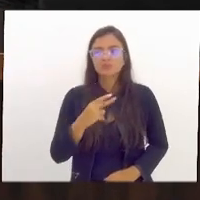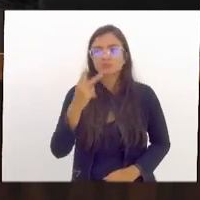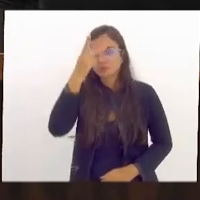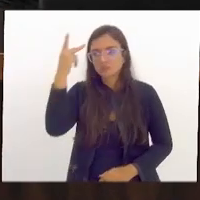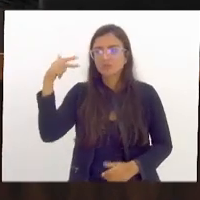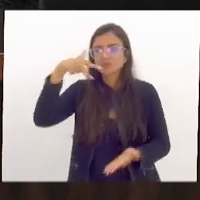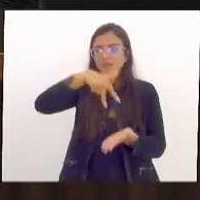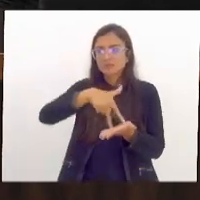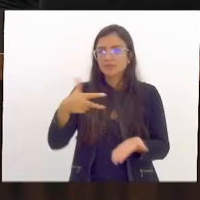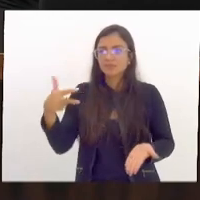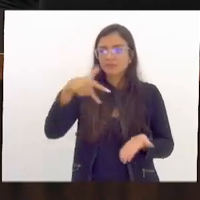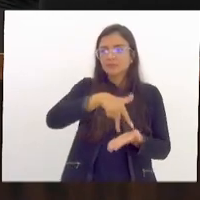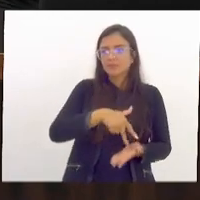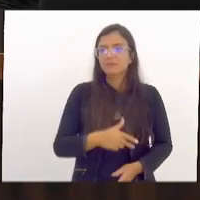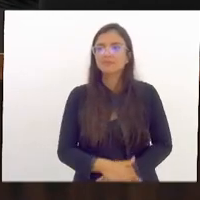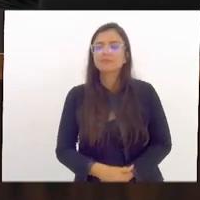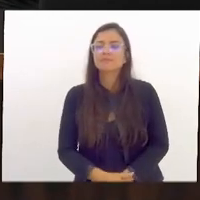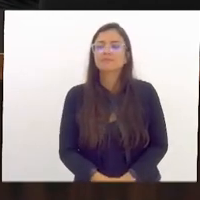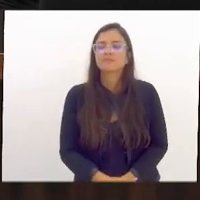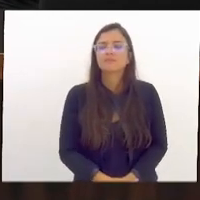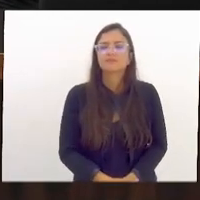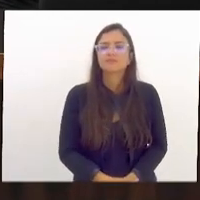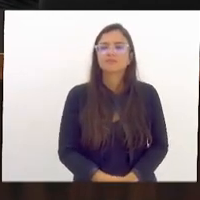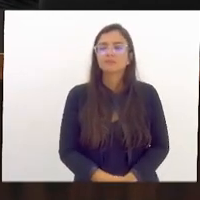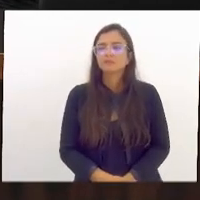para o expediente final.